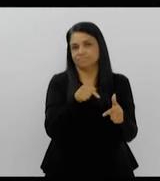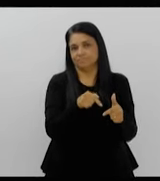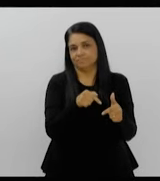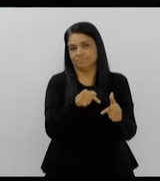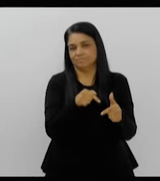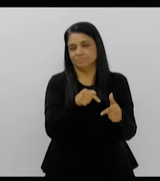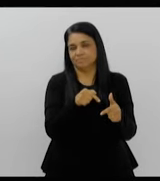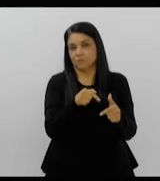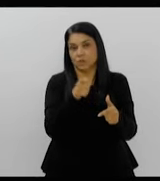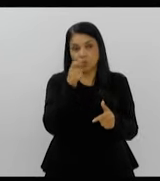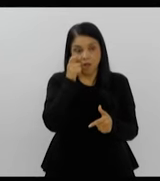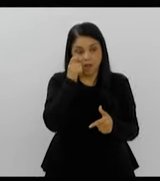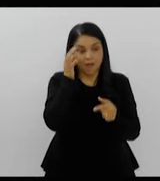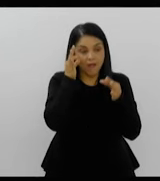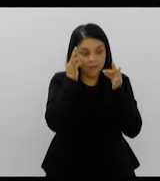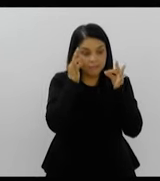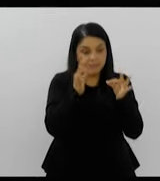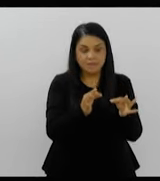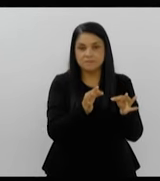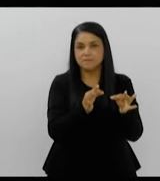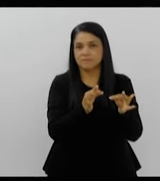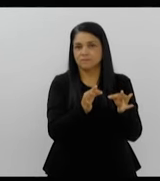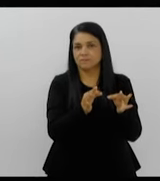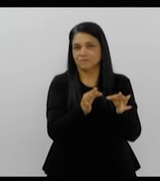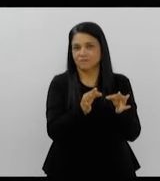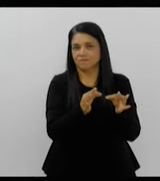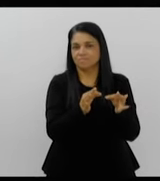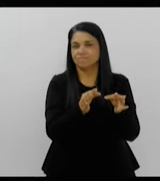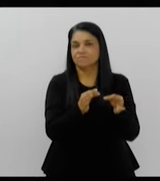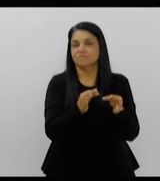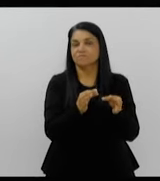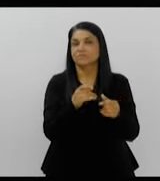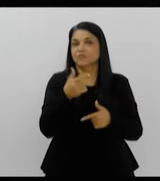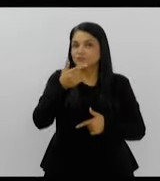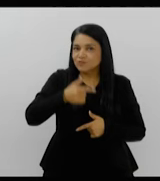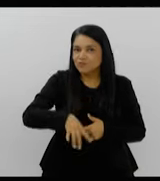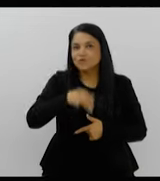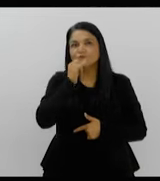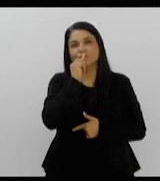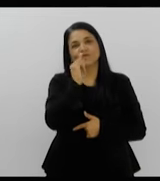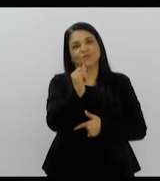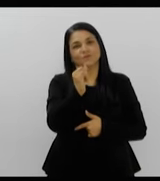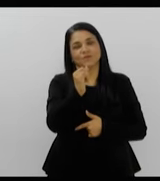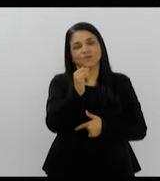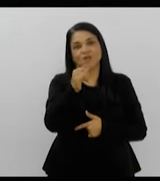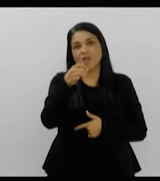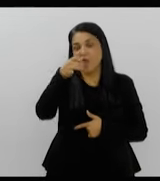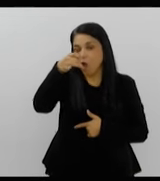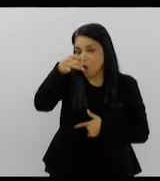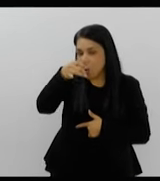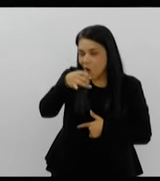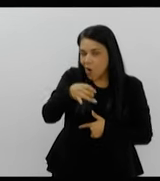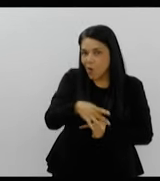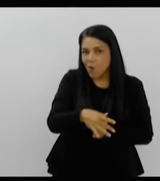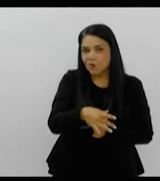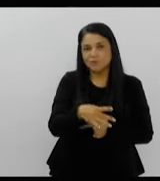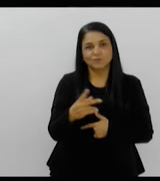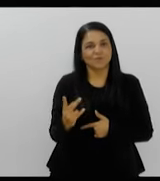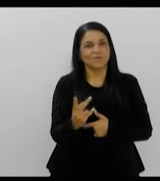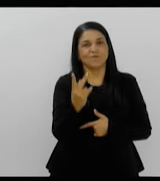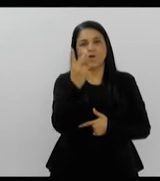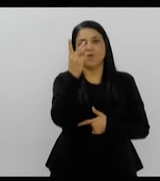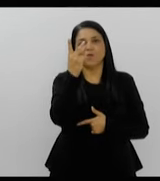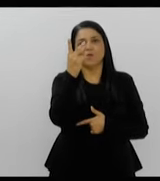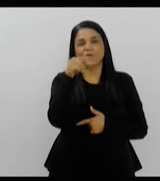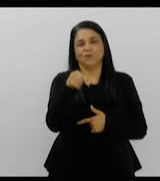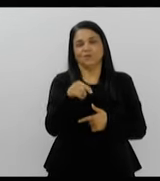com muita atenção e afinco, porque, volto a dizer, essa é a última joia da coroa do governo